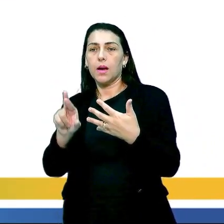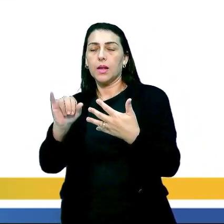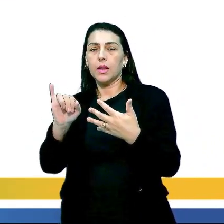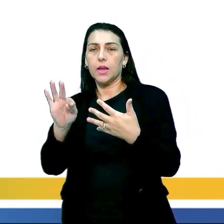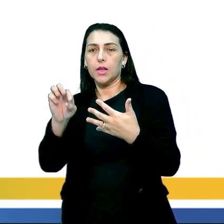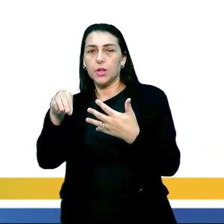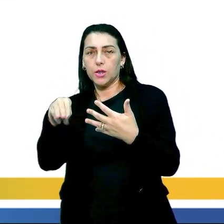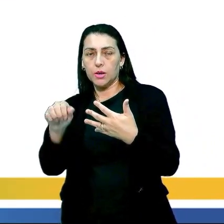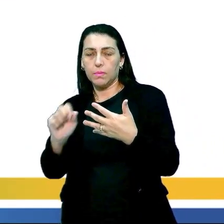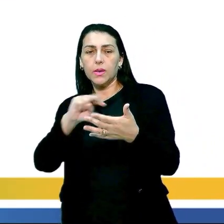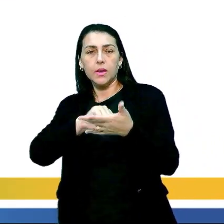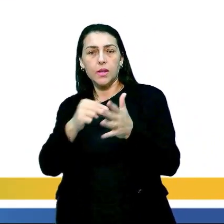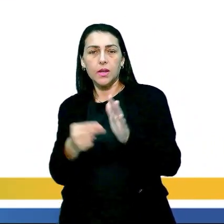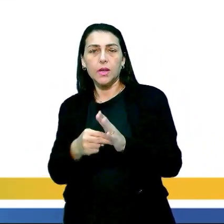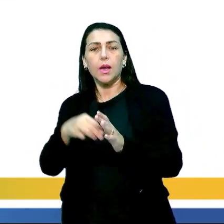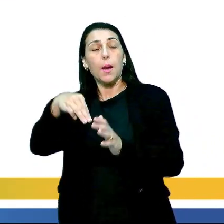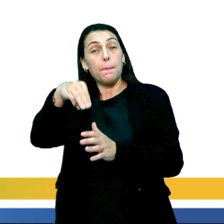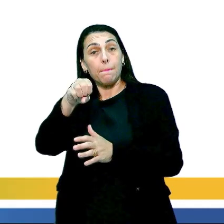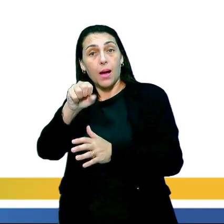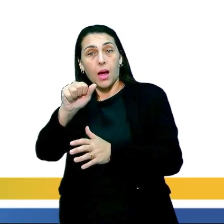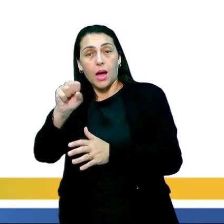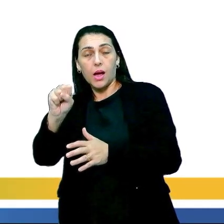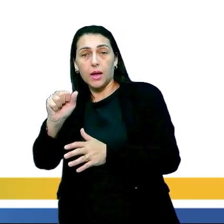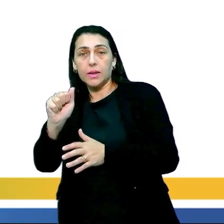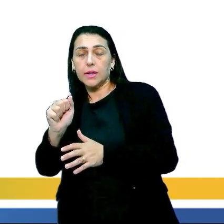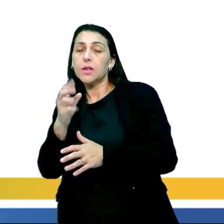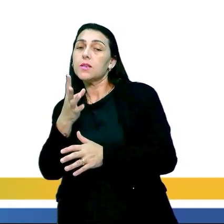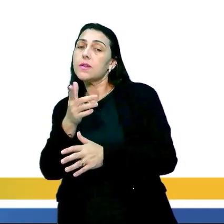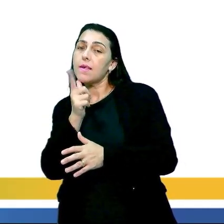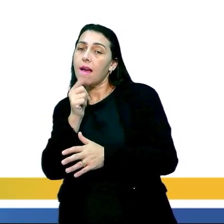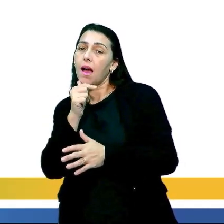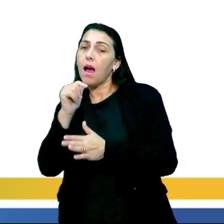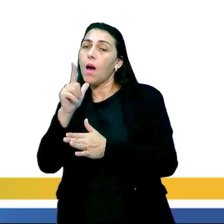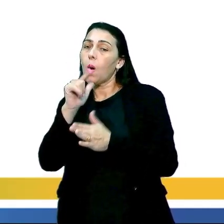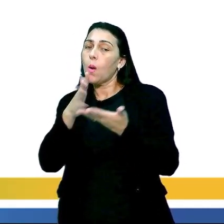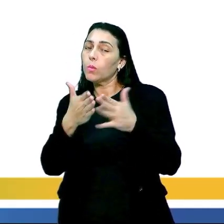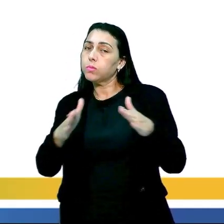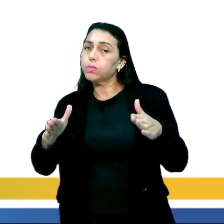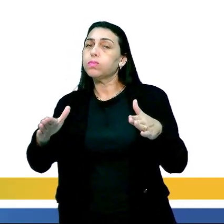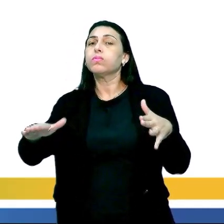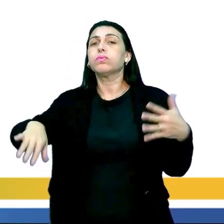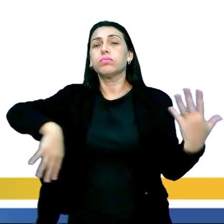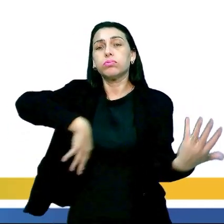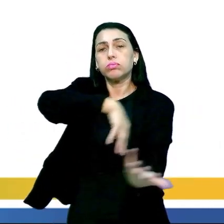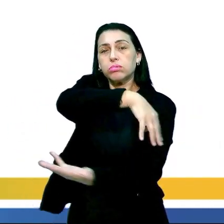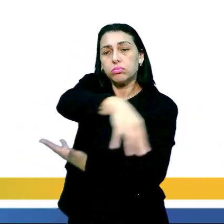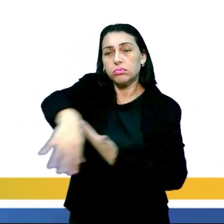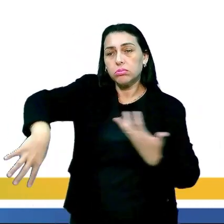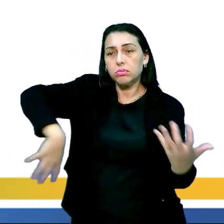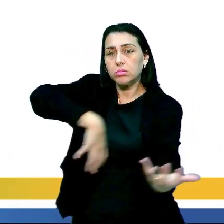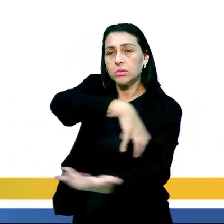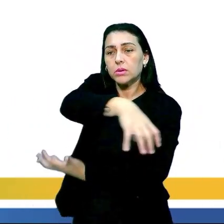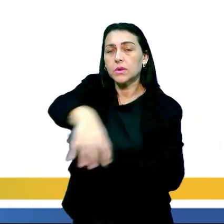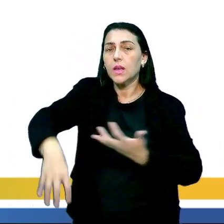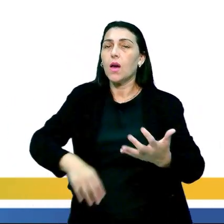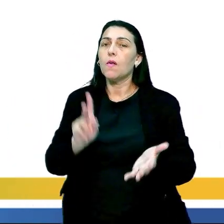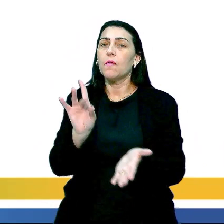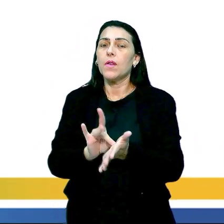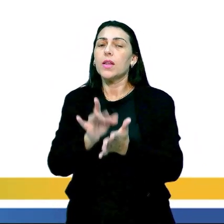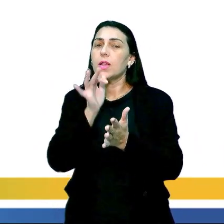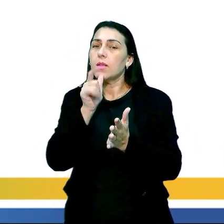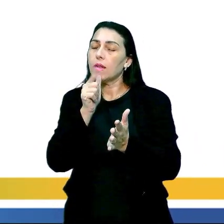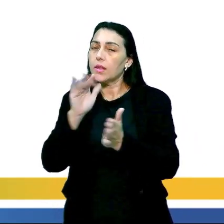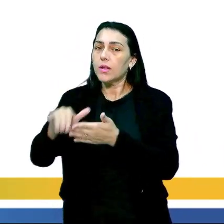correntes marítimas são massas de água que circulam pelos mares e oceanos, isto é, são verdadeiros rios